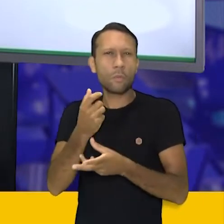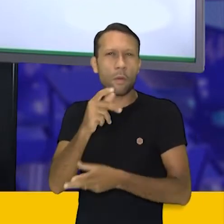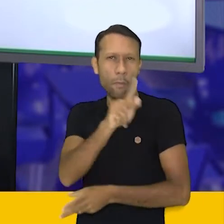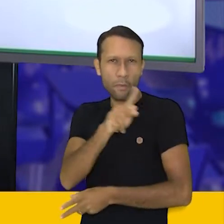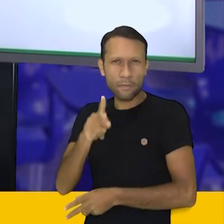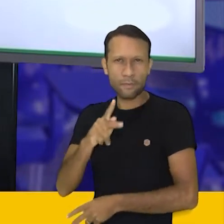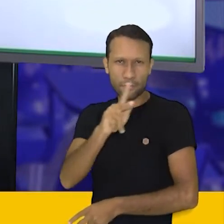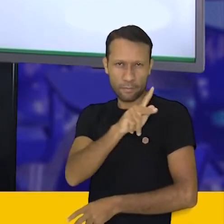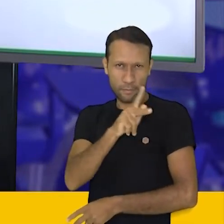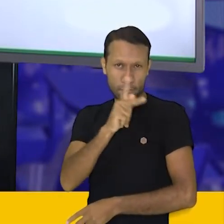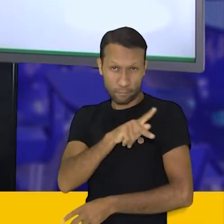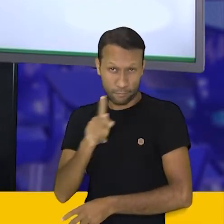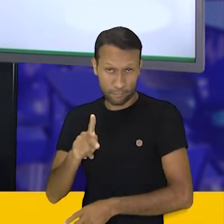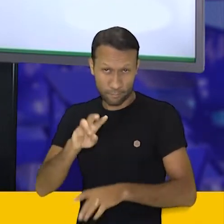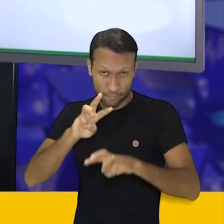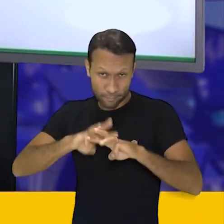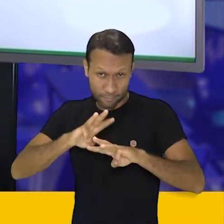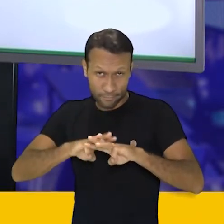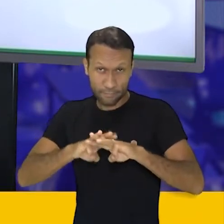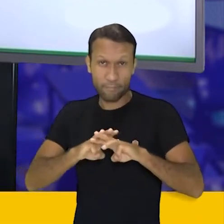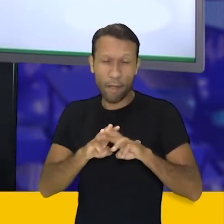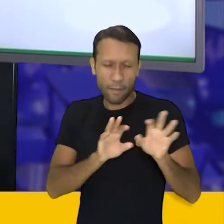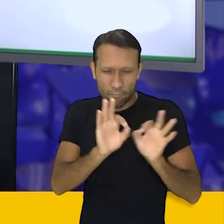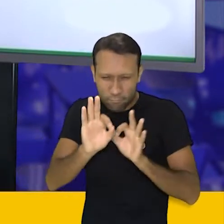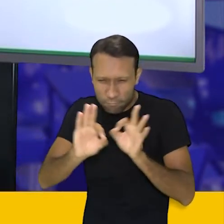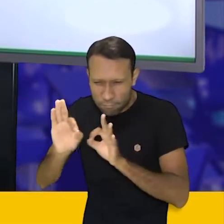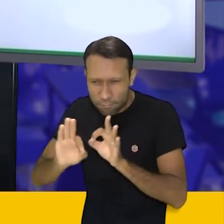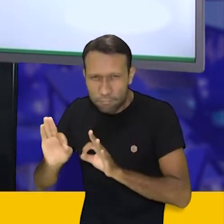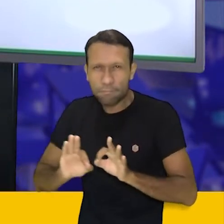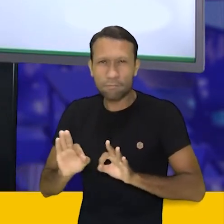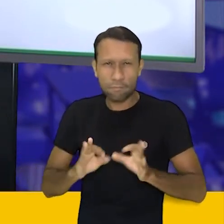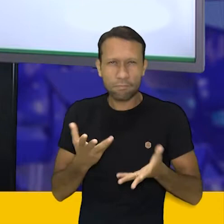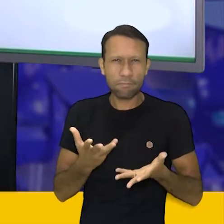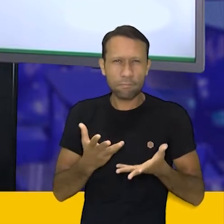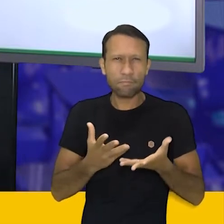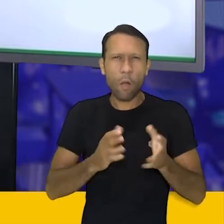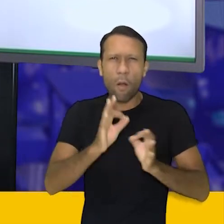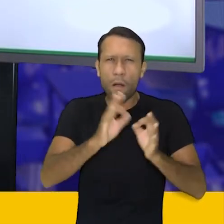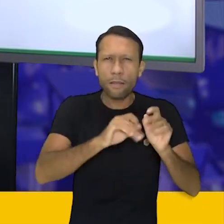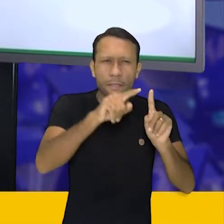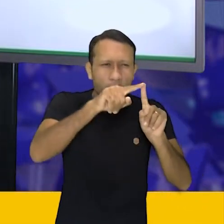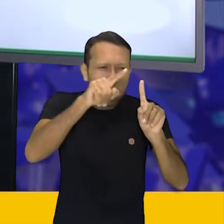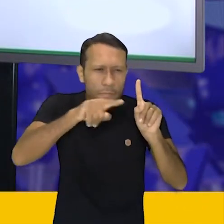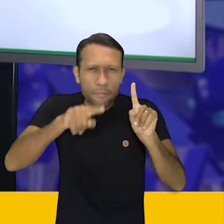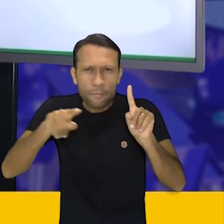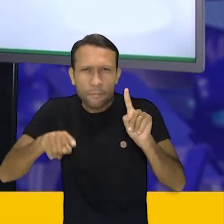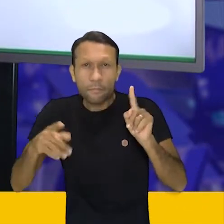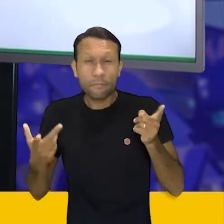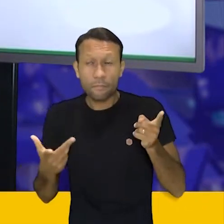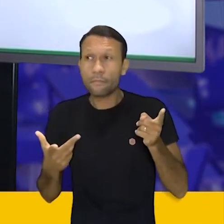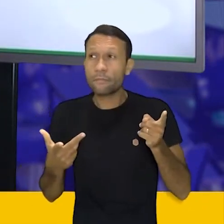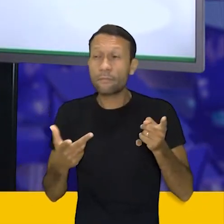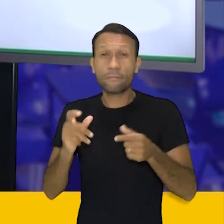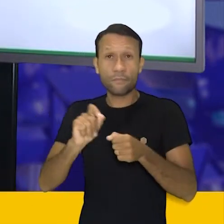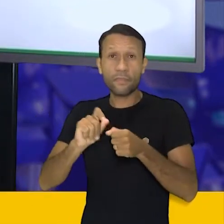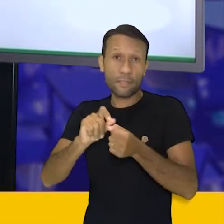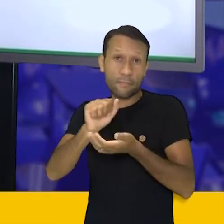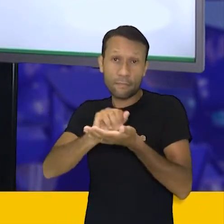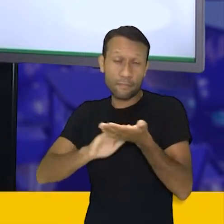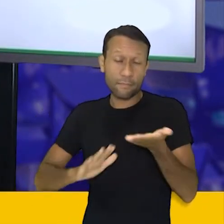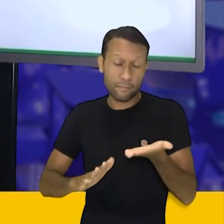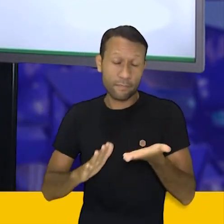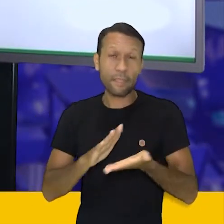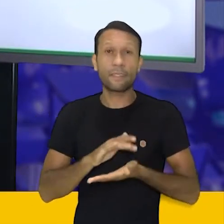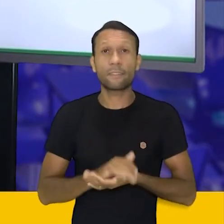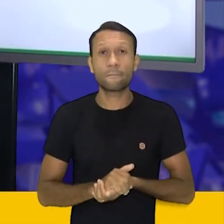matemática, no dia a dia, e com os gráficos que vocês já trabalharam e trabalham com ele, vamos trazer esses números para cá.